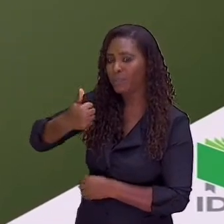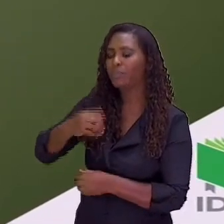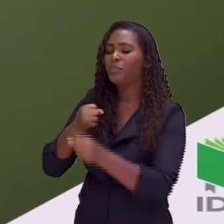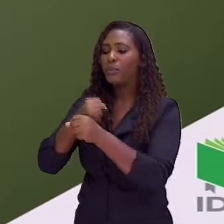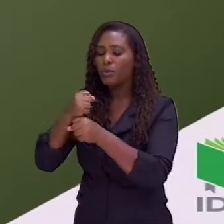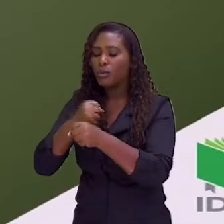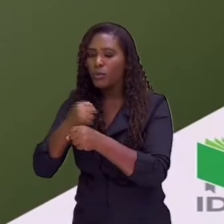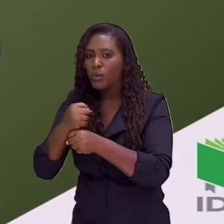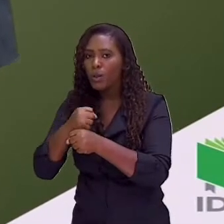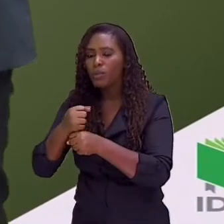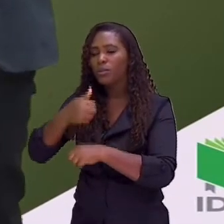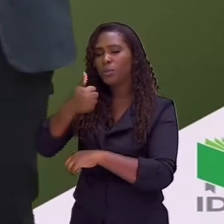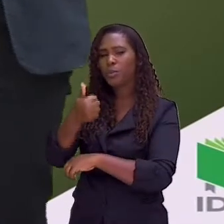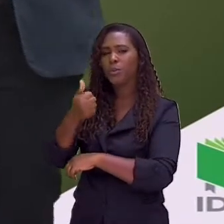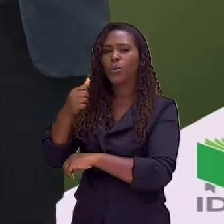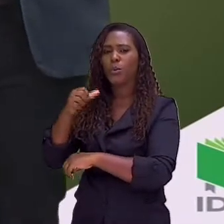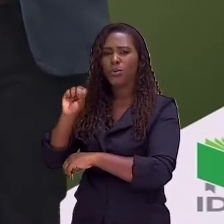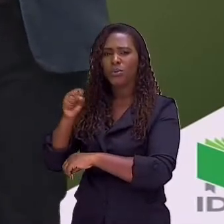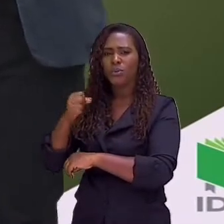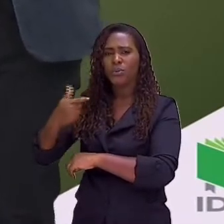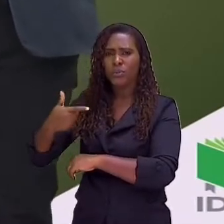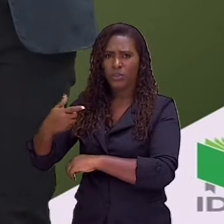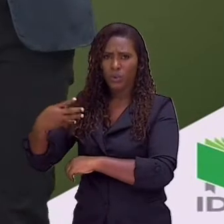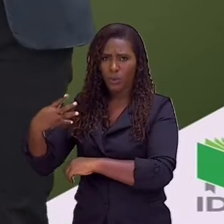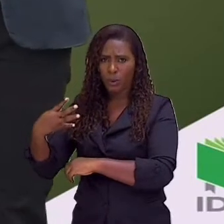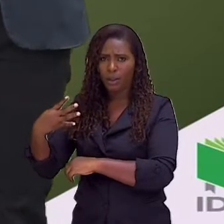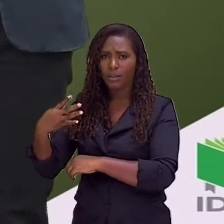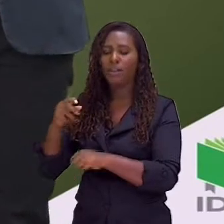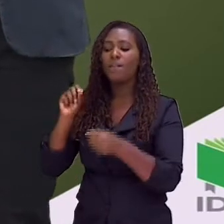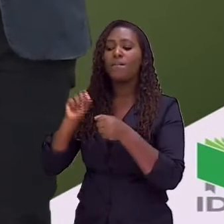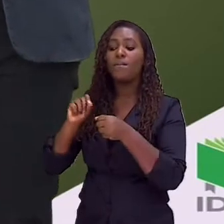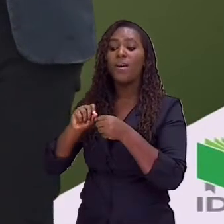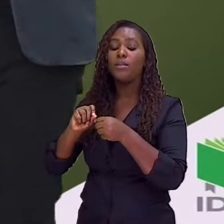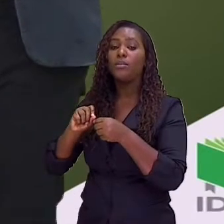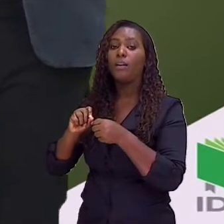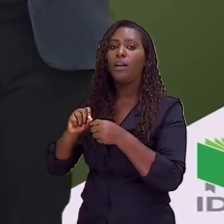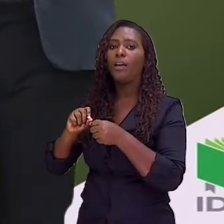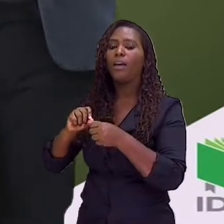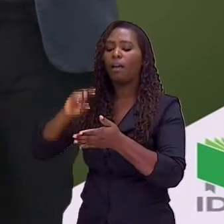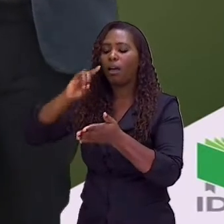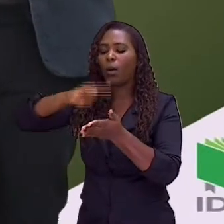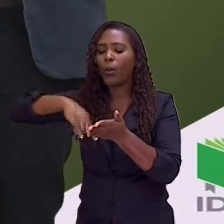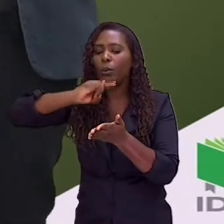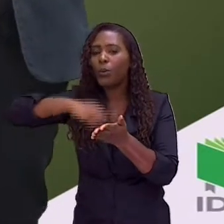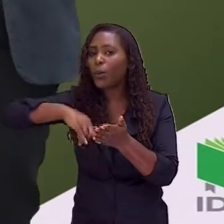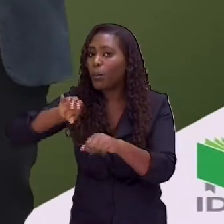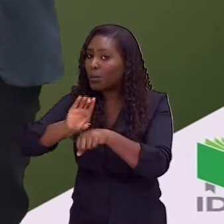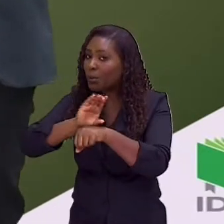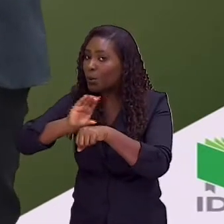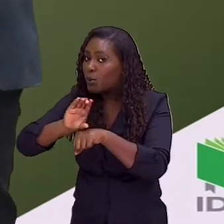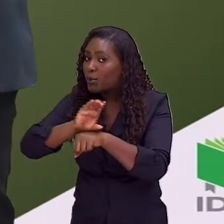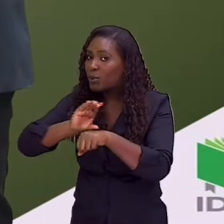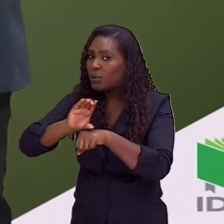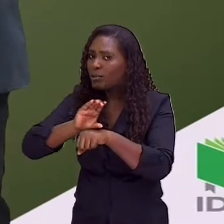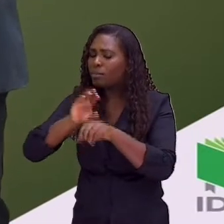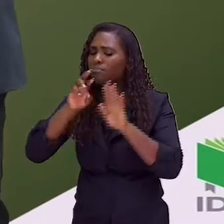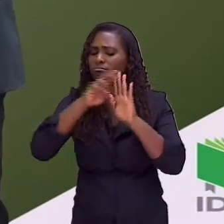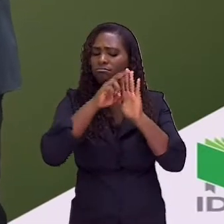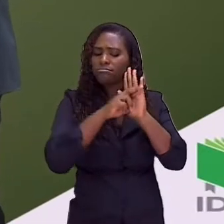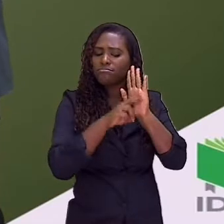primeira Carta Magna brasileira garantia a unidade territorial, instituía a divisão do governo